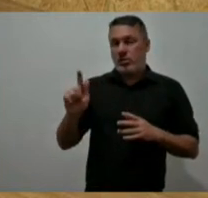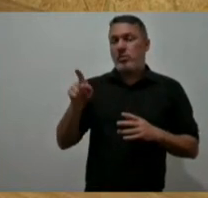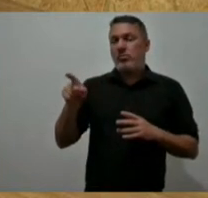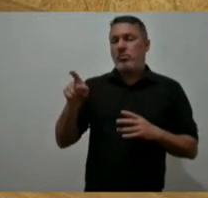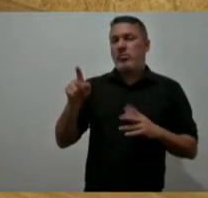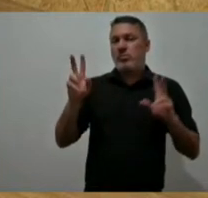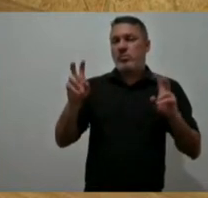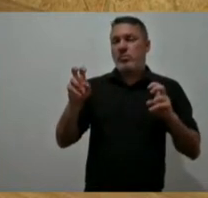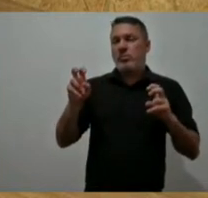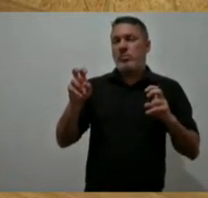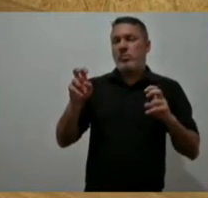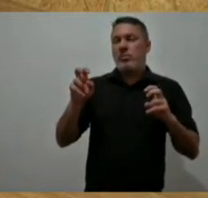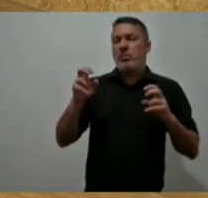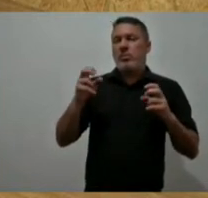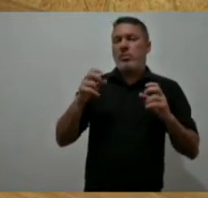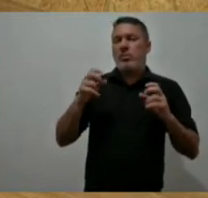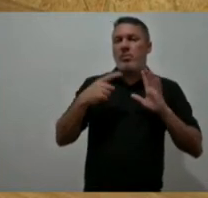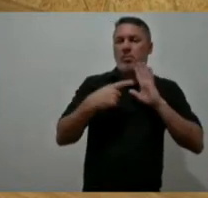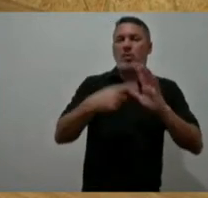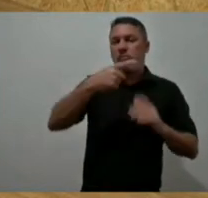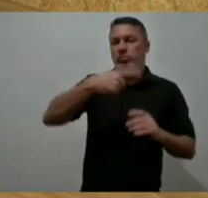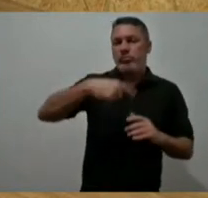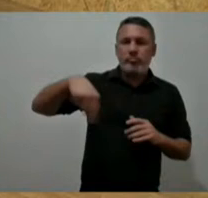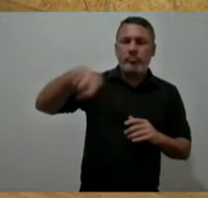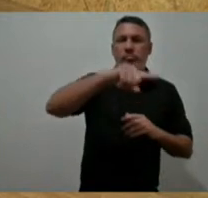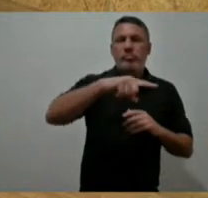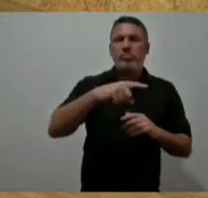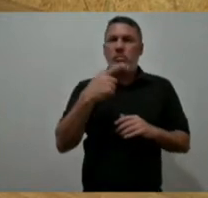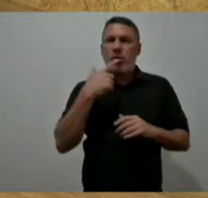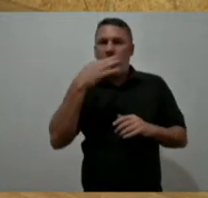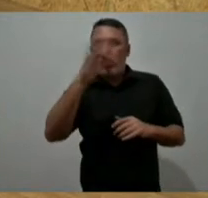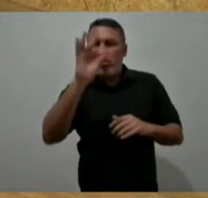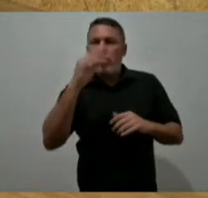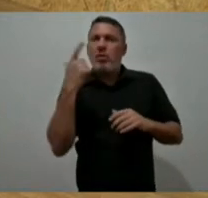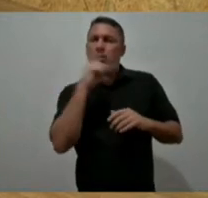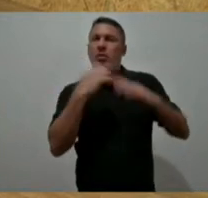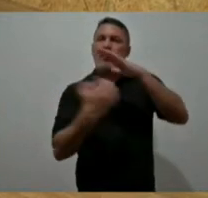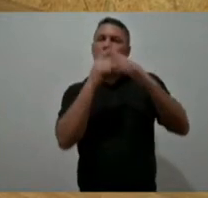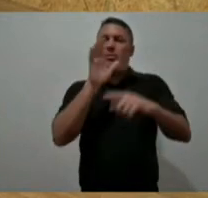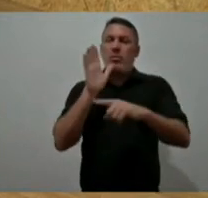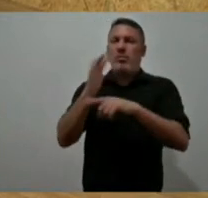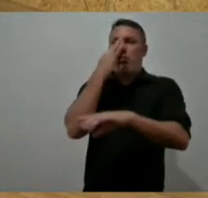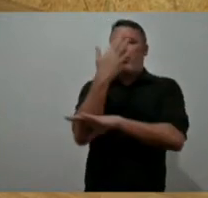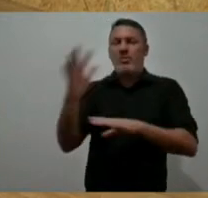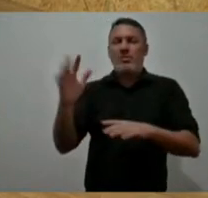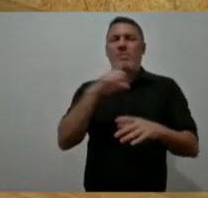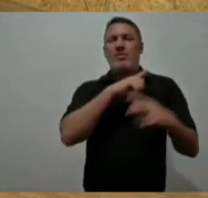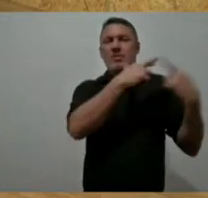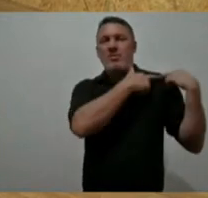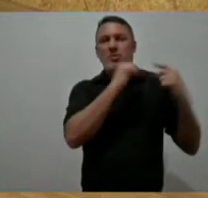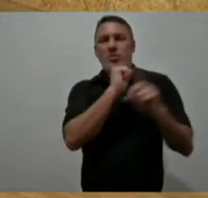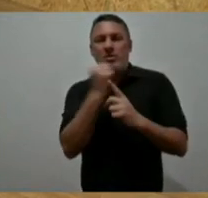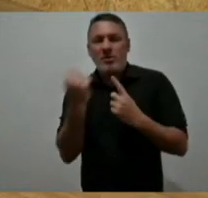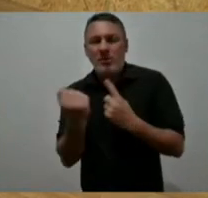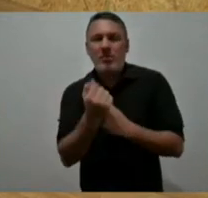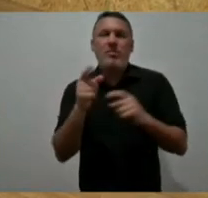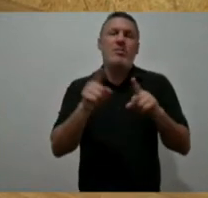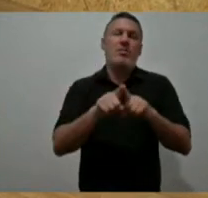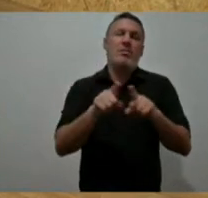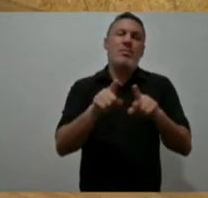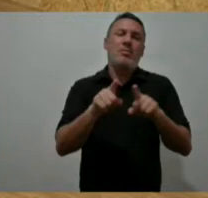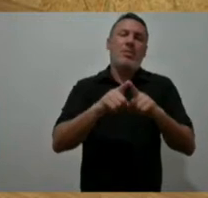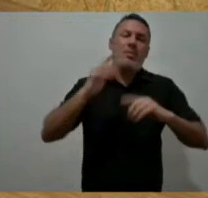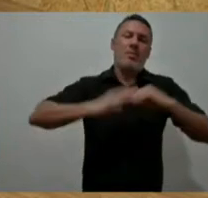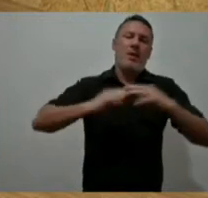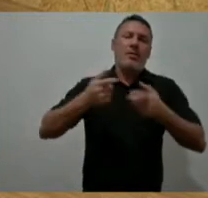que respeitam, cuidam do meio ambiente, têm responsabilidade social e adotam as melhores práticas de governança corporativa. Na sua